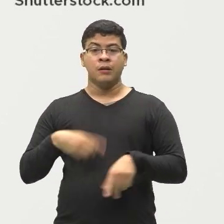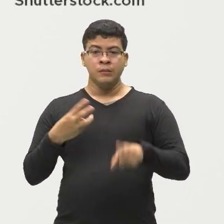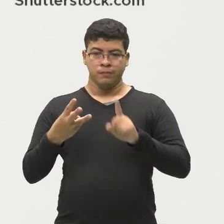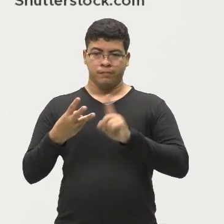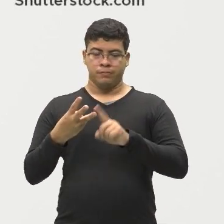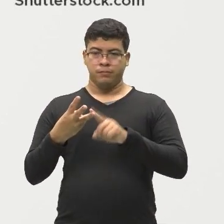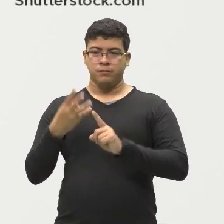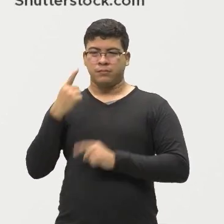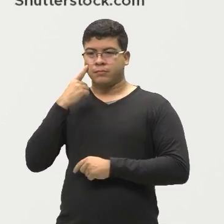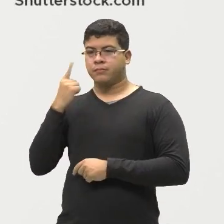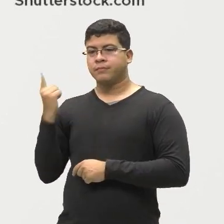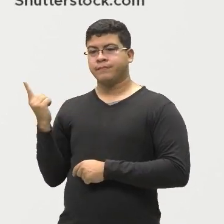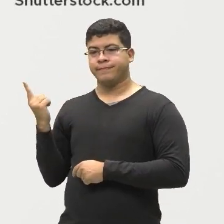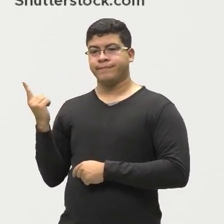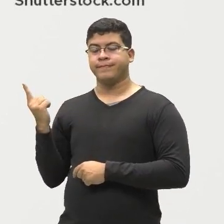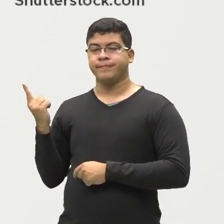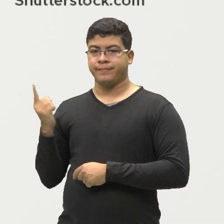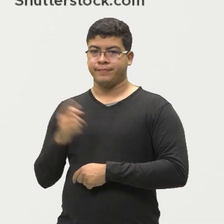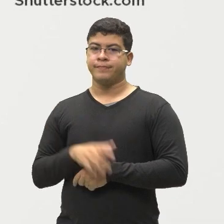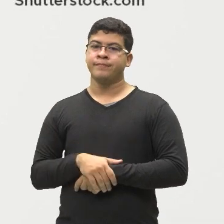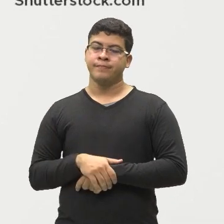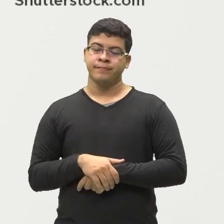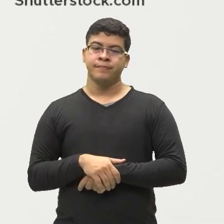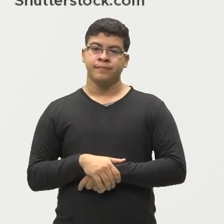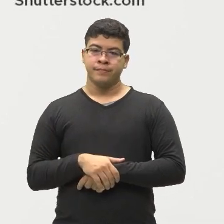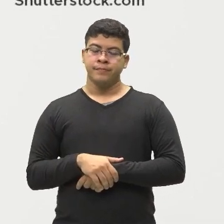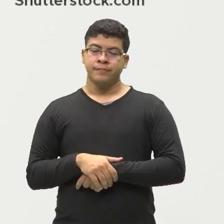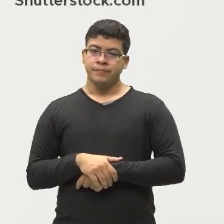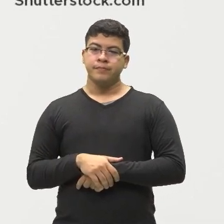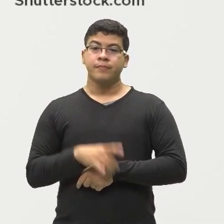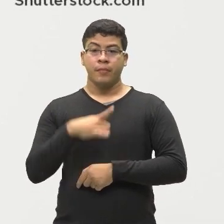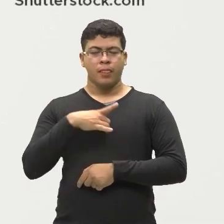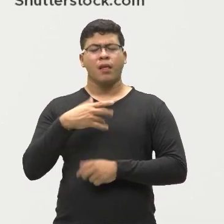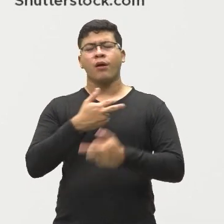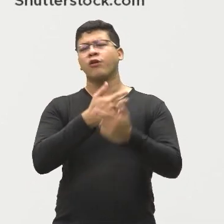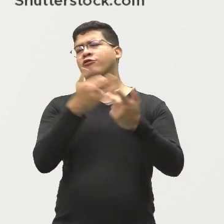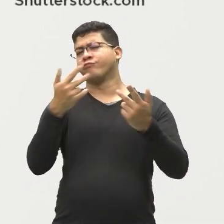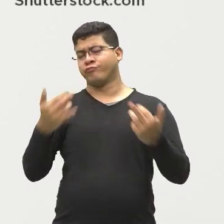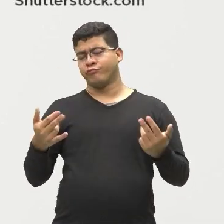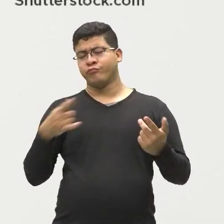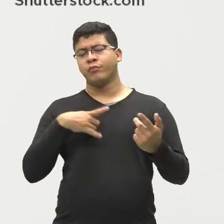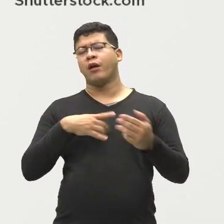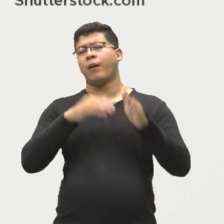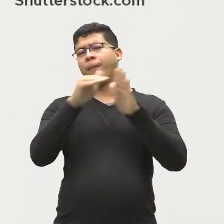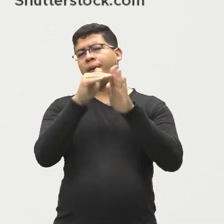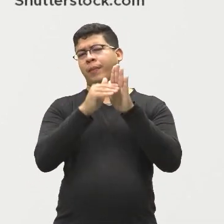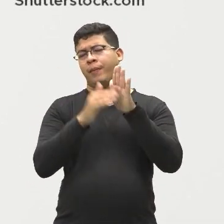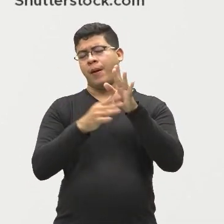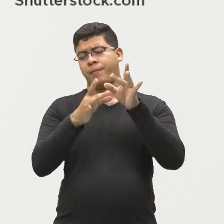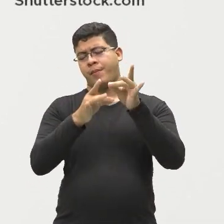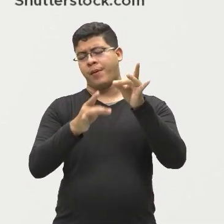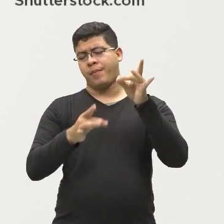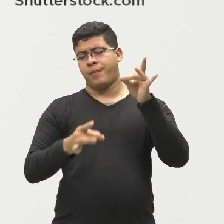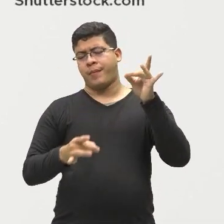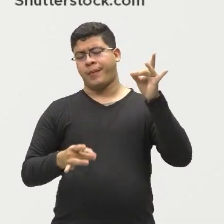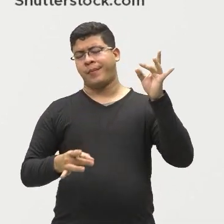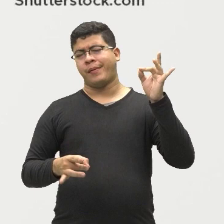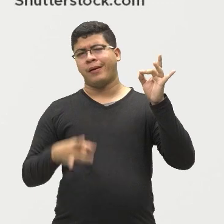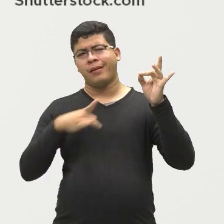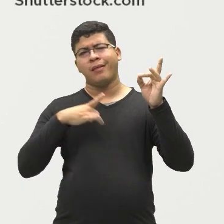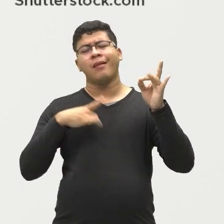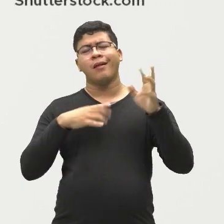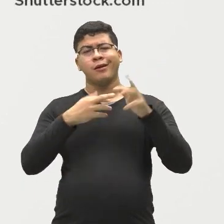toxoplasmose também. Tá? Então a gente viu que existe uma grande variedade, né? Existe uma grande variedade de doenças, grande variedade